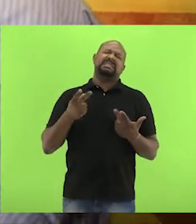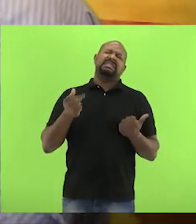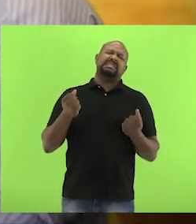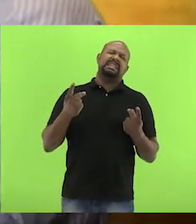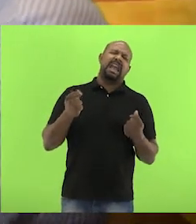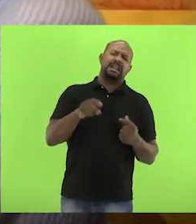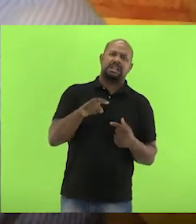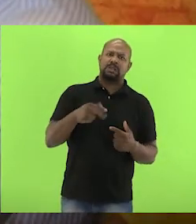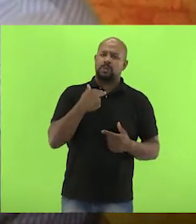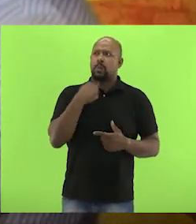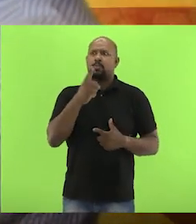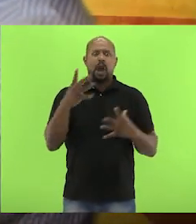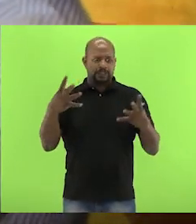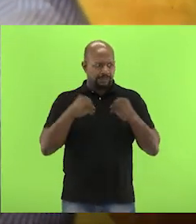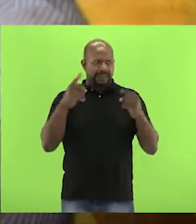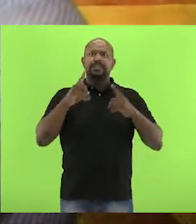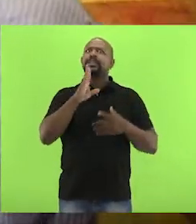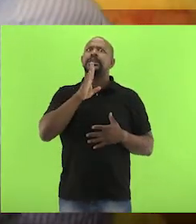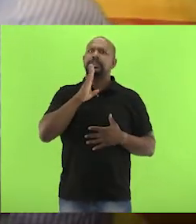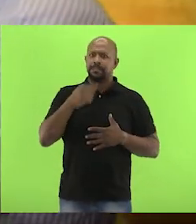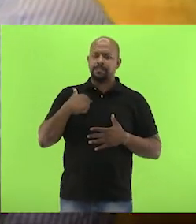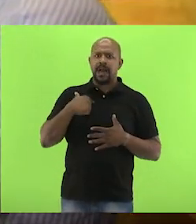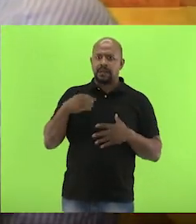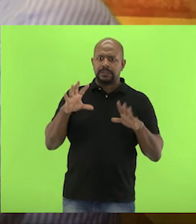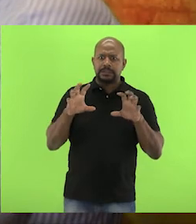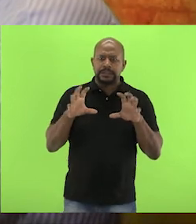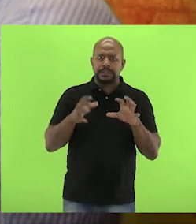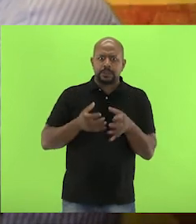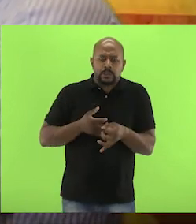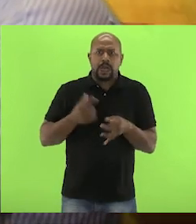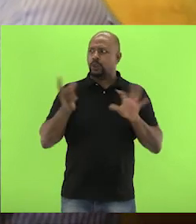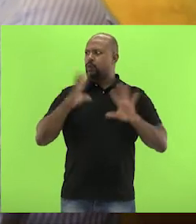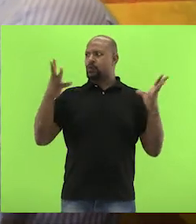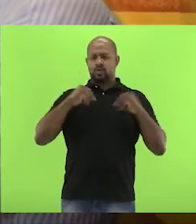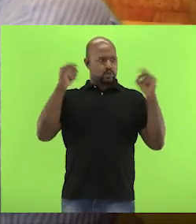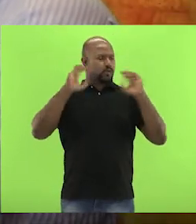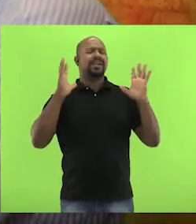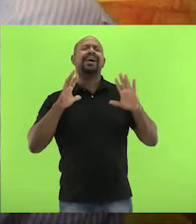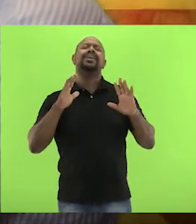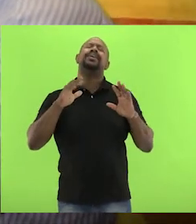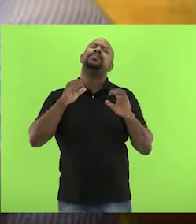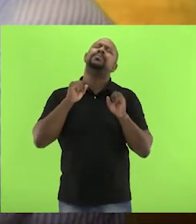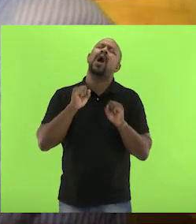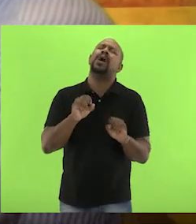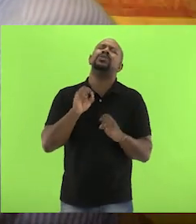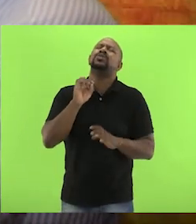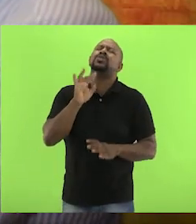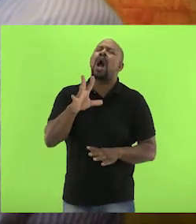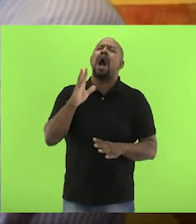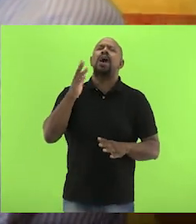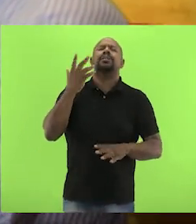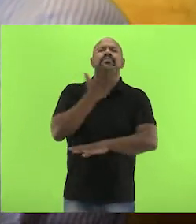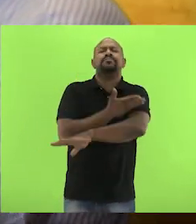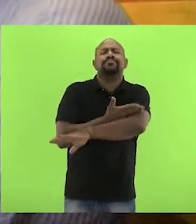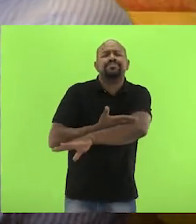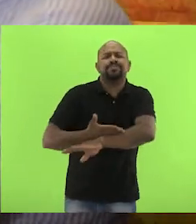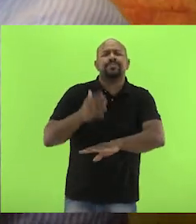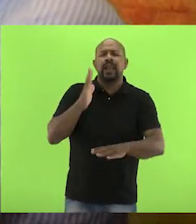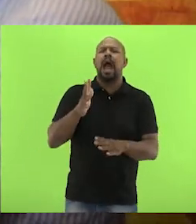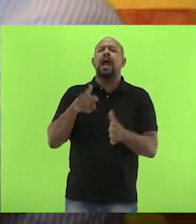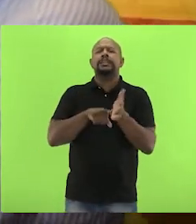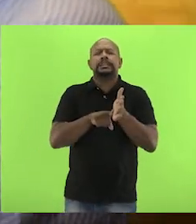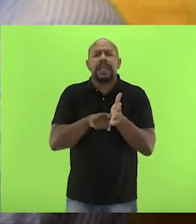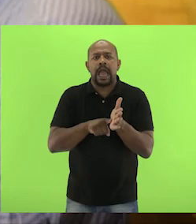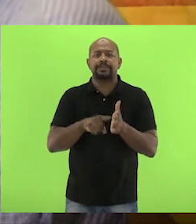uma cidadela intocável. Pode ser evitado tranquilamente se entrar na rotina do exame do homem. Então é